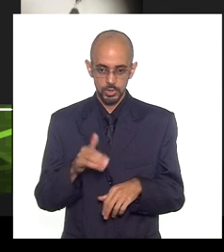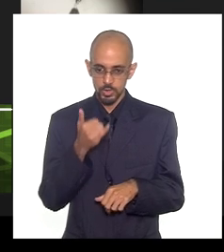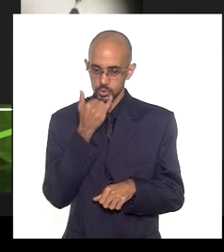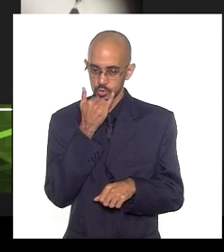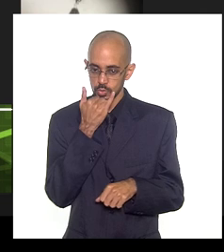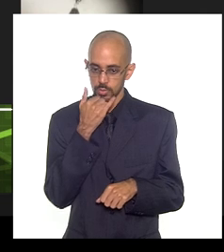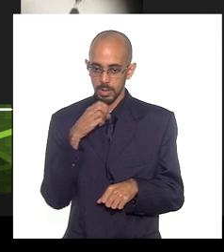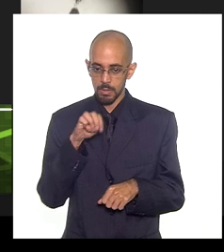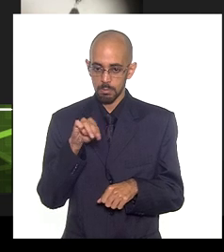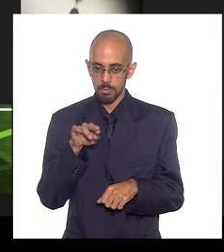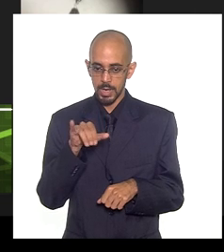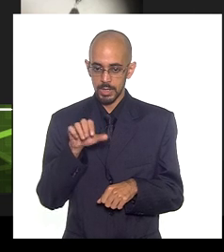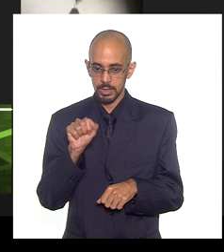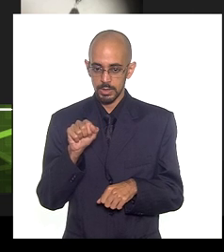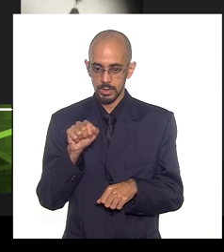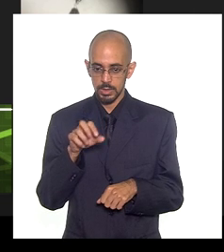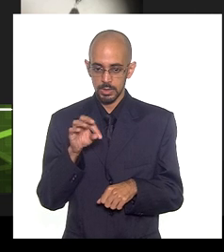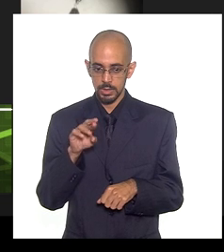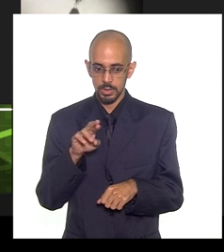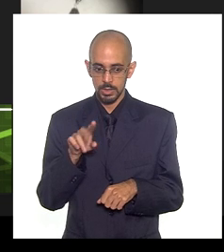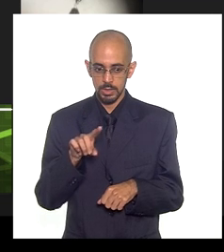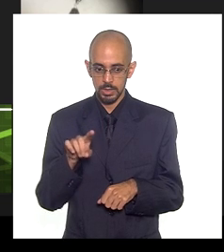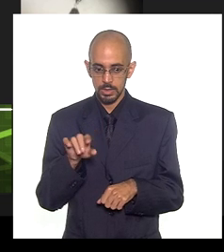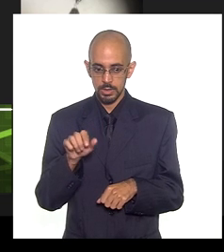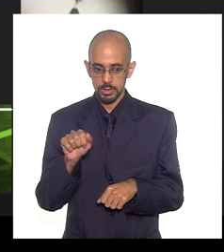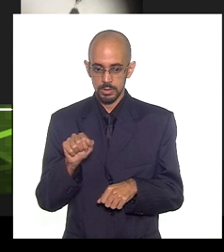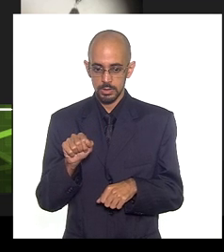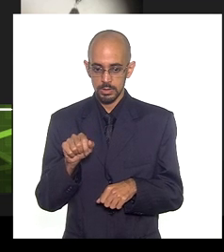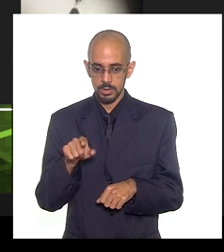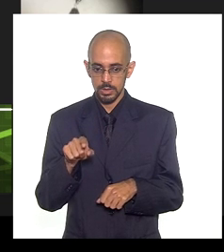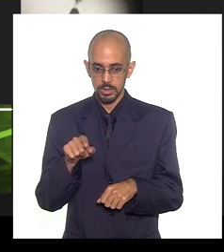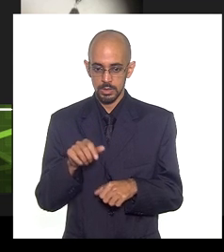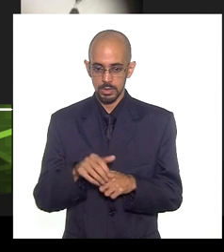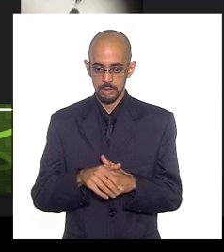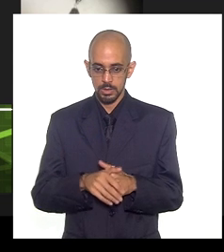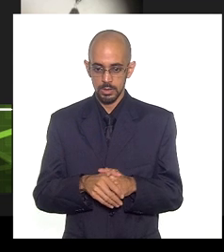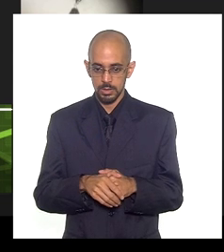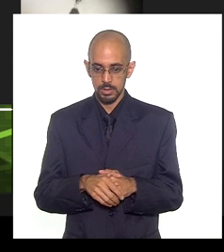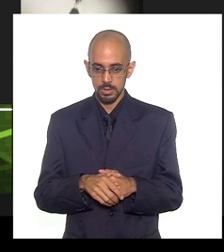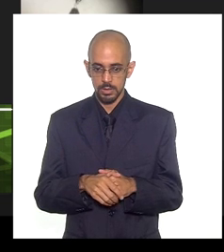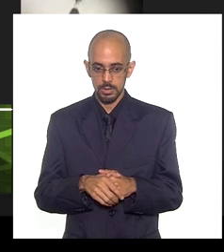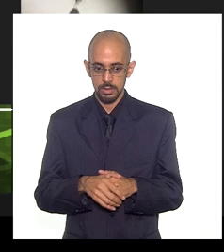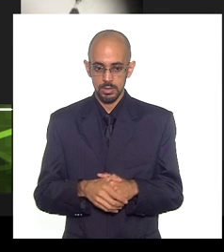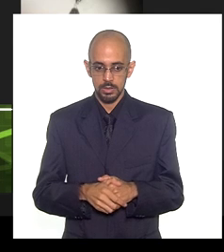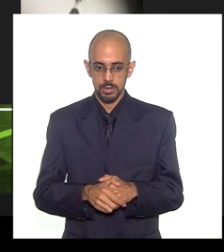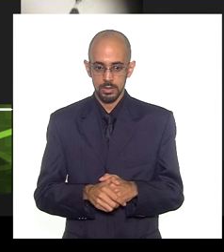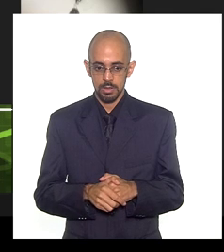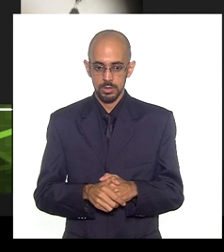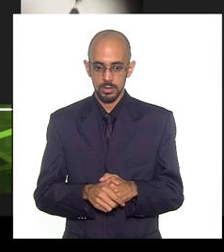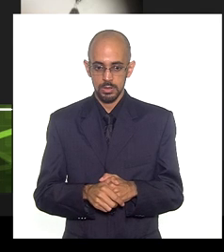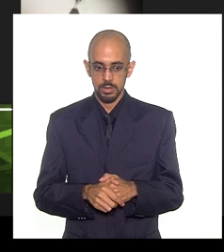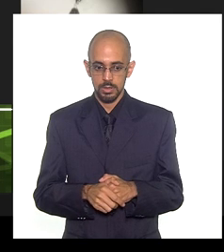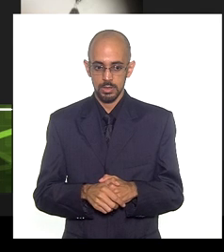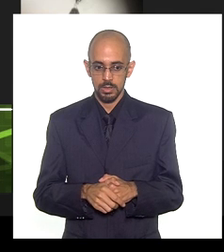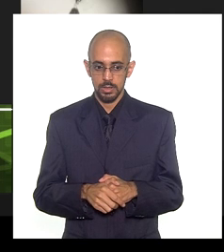professora Maria Tereza avance por favor o microfone quem está no comando da sala vai ter que fechar que ela não está ouvindo eu acho